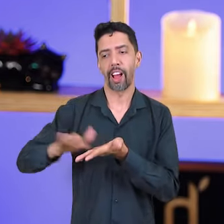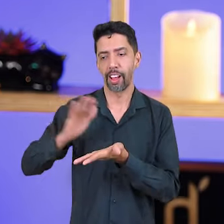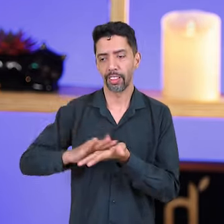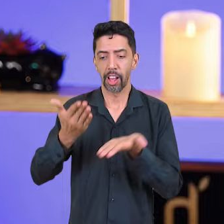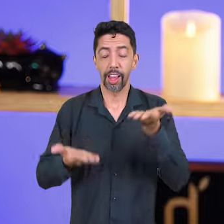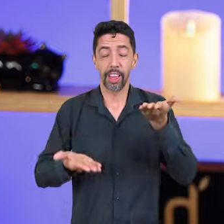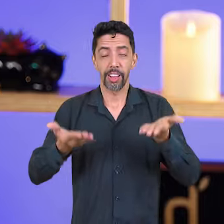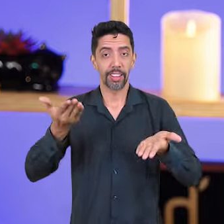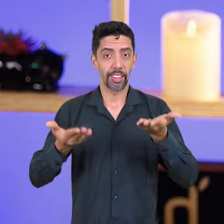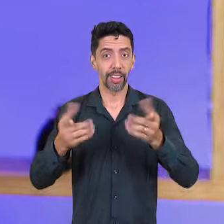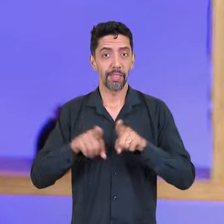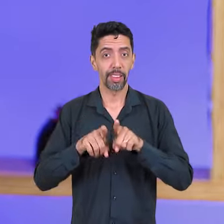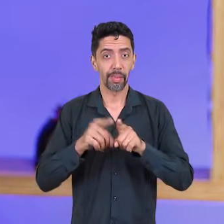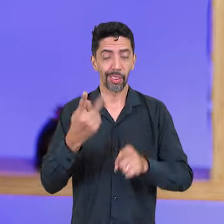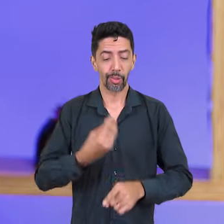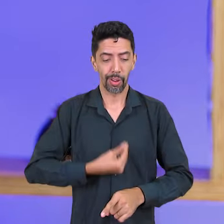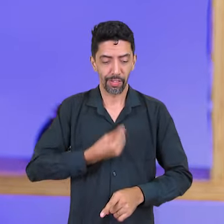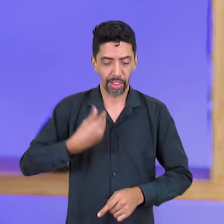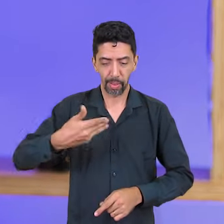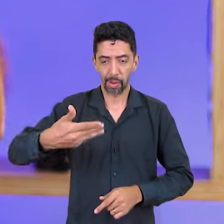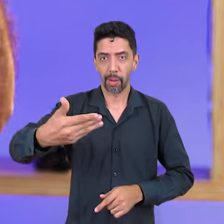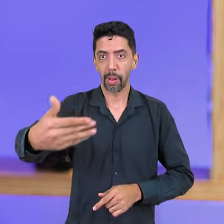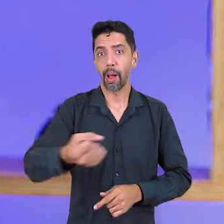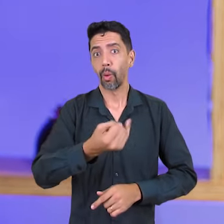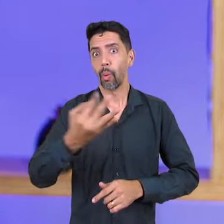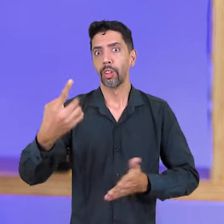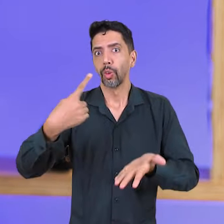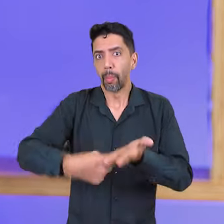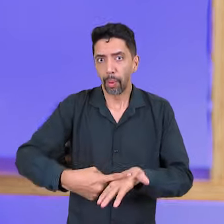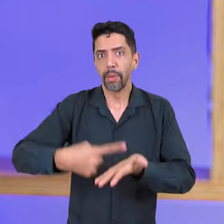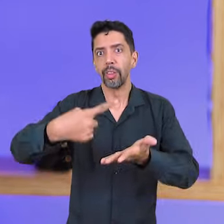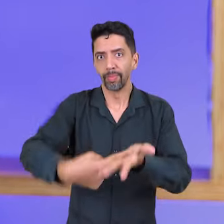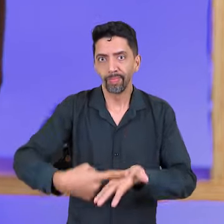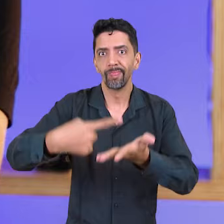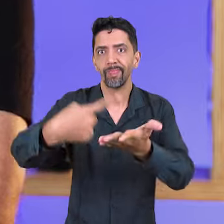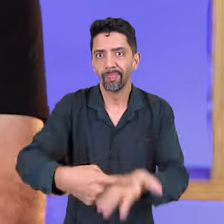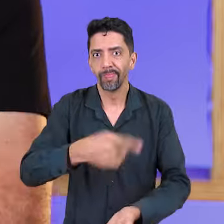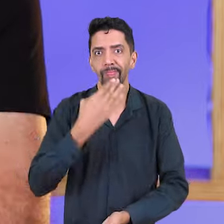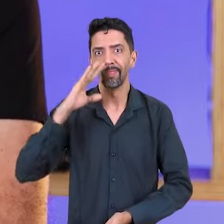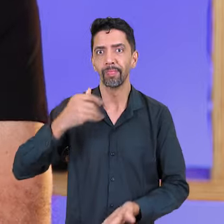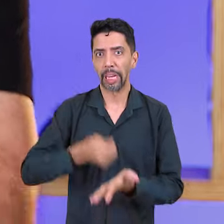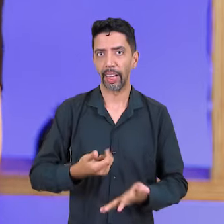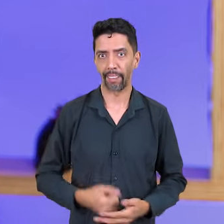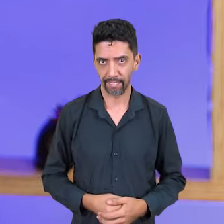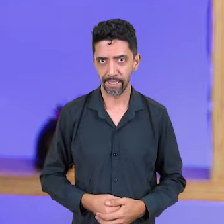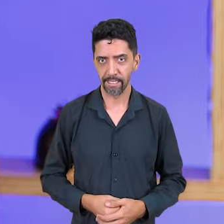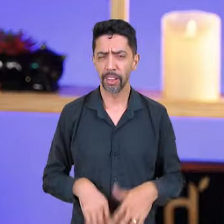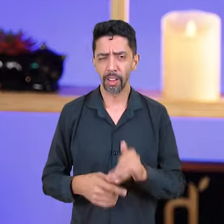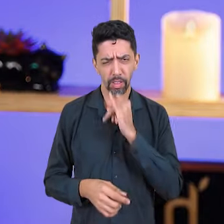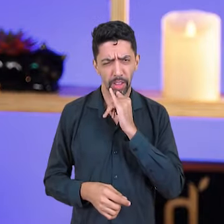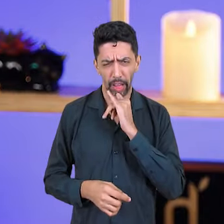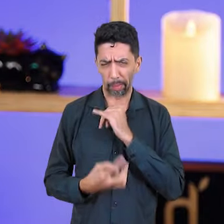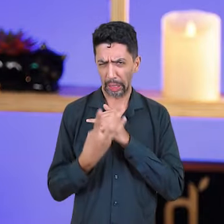da sua jornada de vida. Vamos lá, vamos pegar 30 dias, fechar aqui, ó, 30 dias, dia 1º a dia